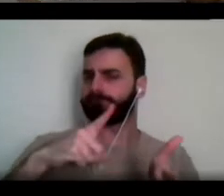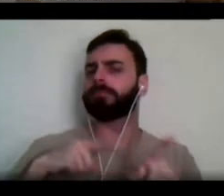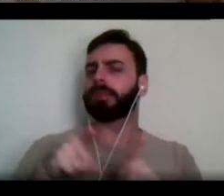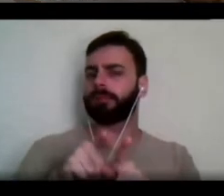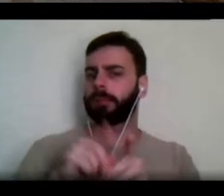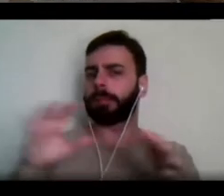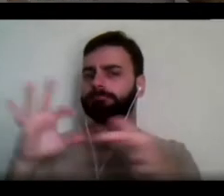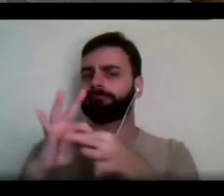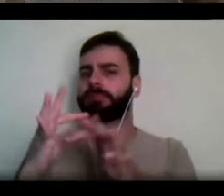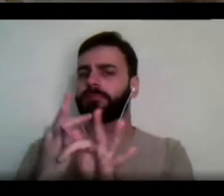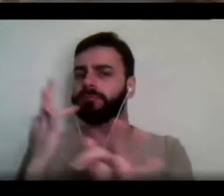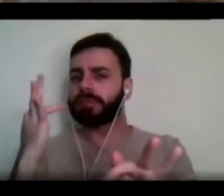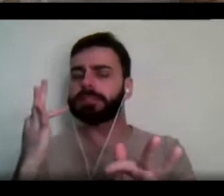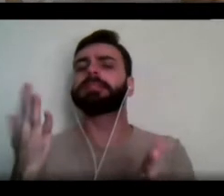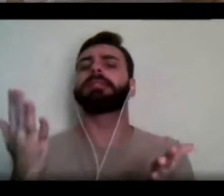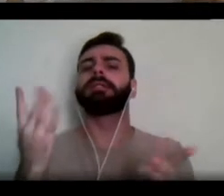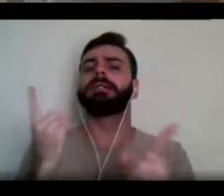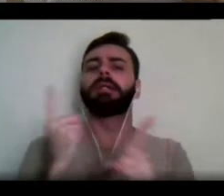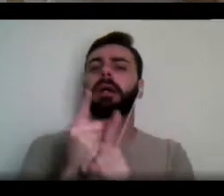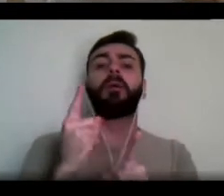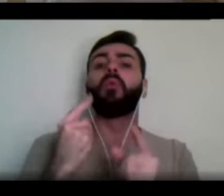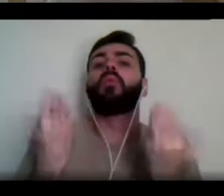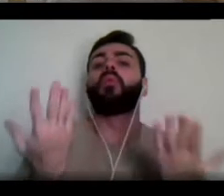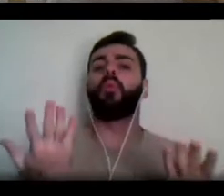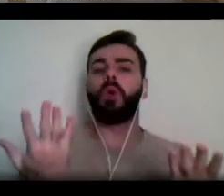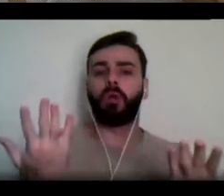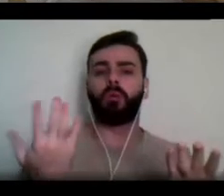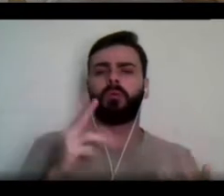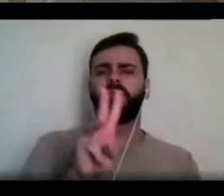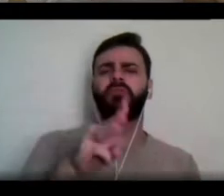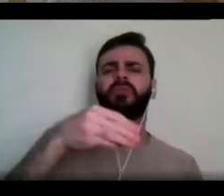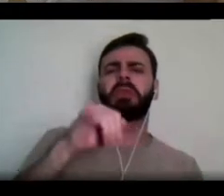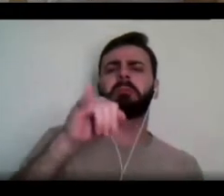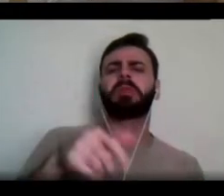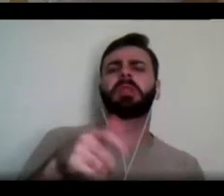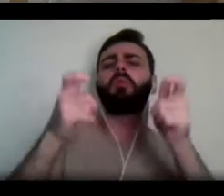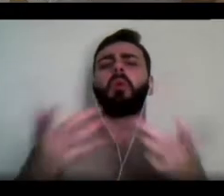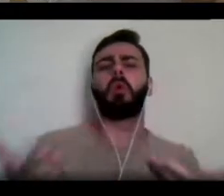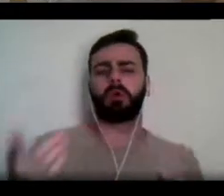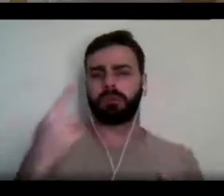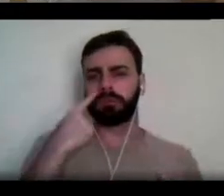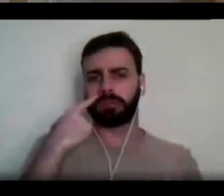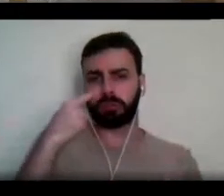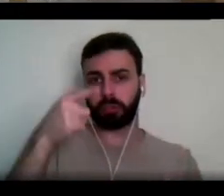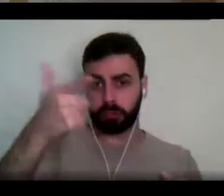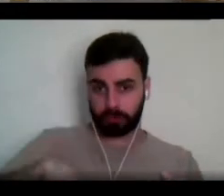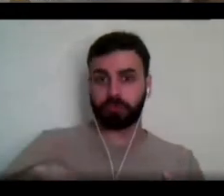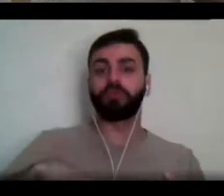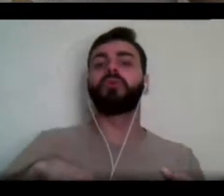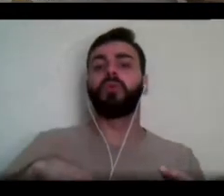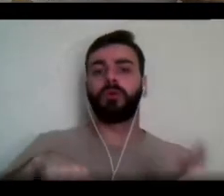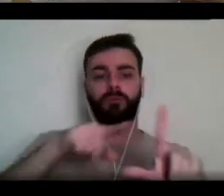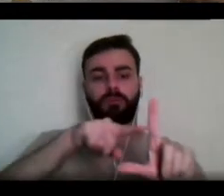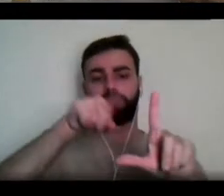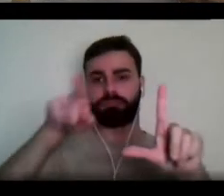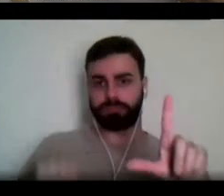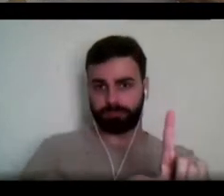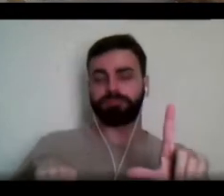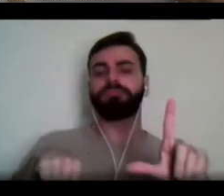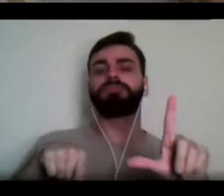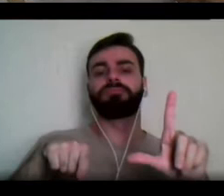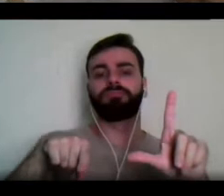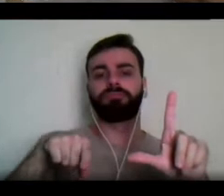ela? Então, que V mínimo é esse? Né? Se vocês olharem de novo aqui